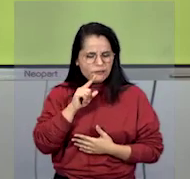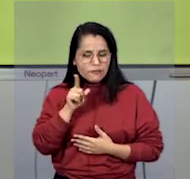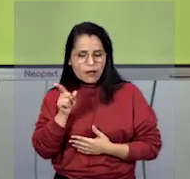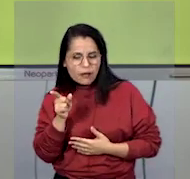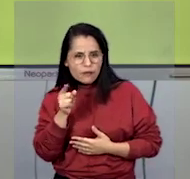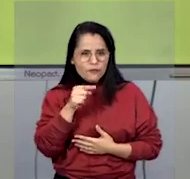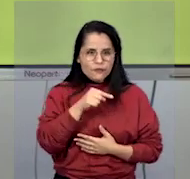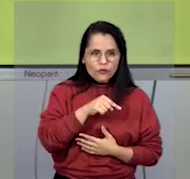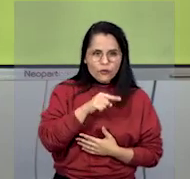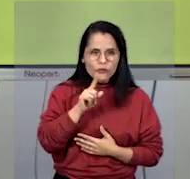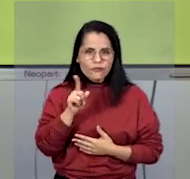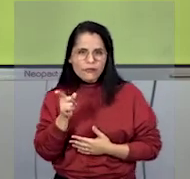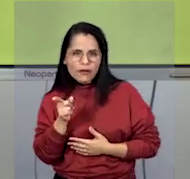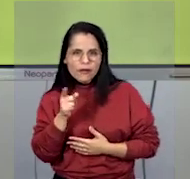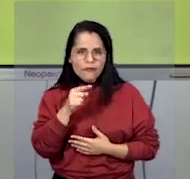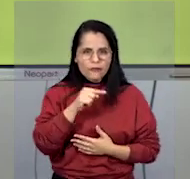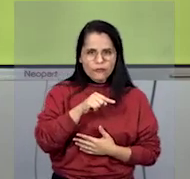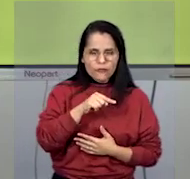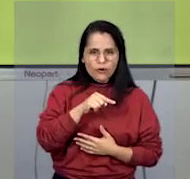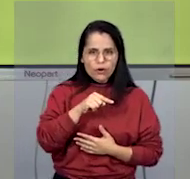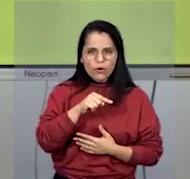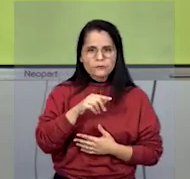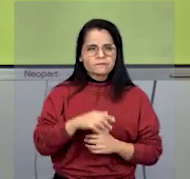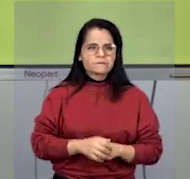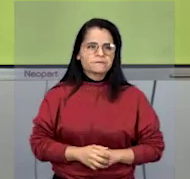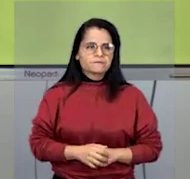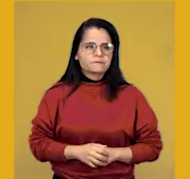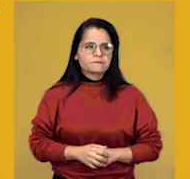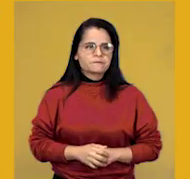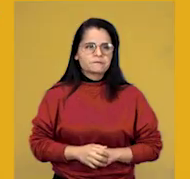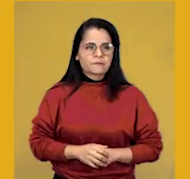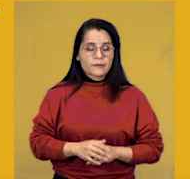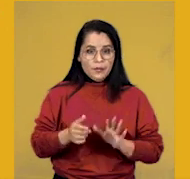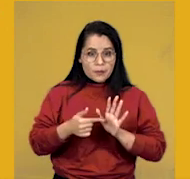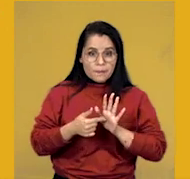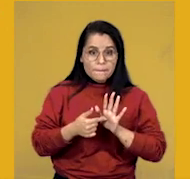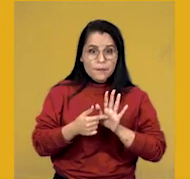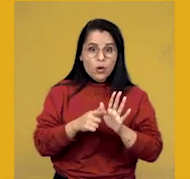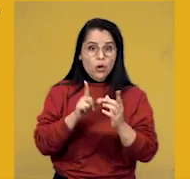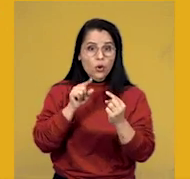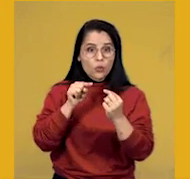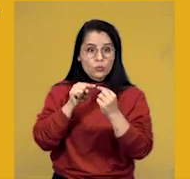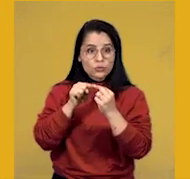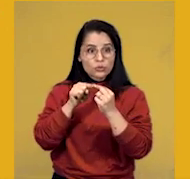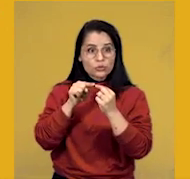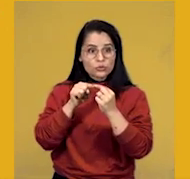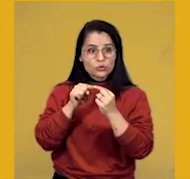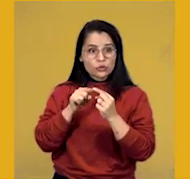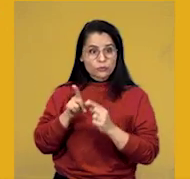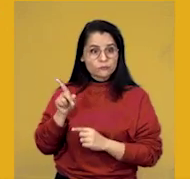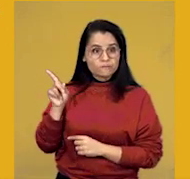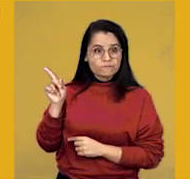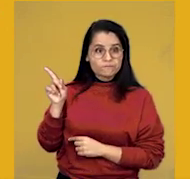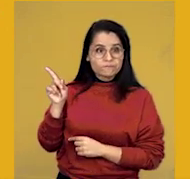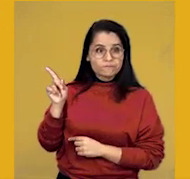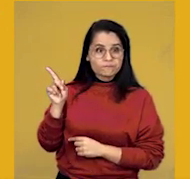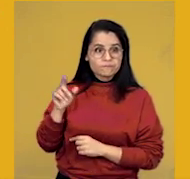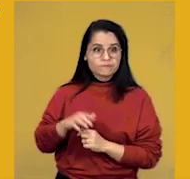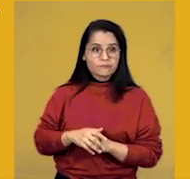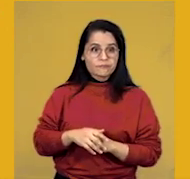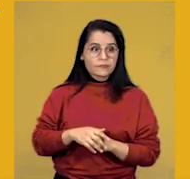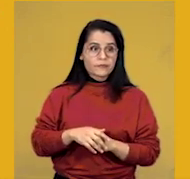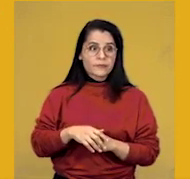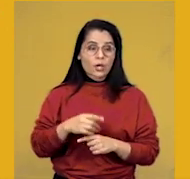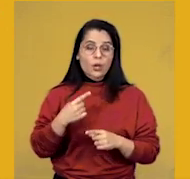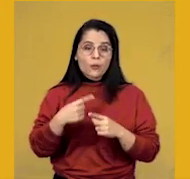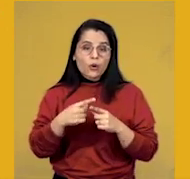argumentação. Você mostra uma causa e mostra um efeito. Indicam finalidade ou objetivo. Para